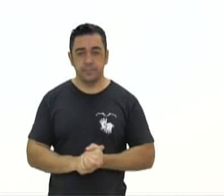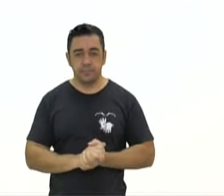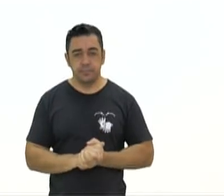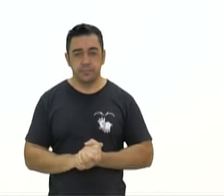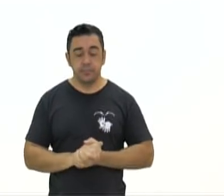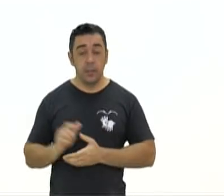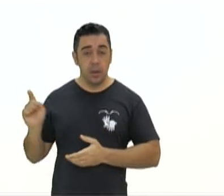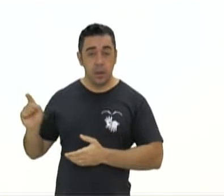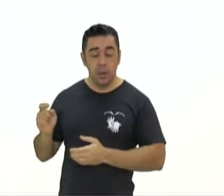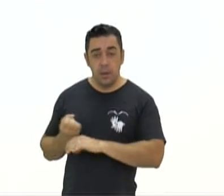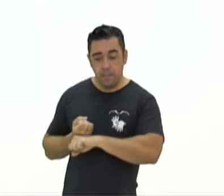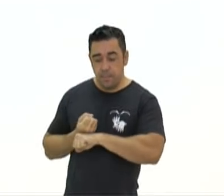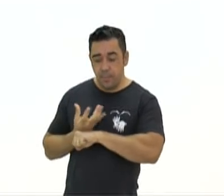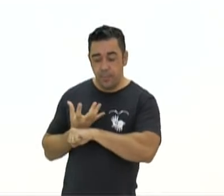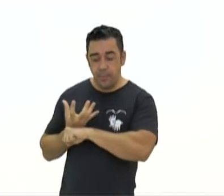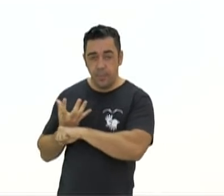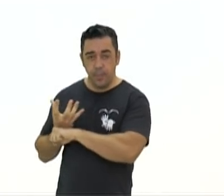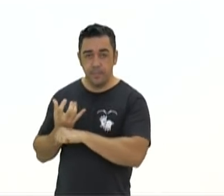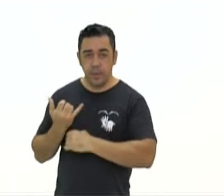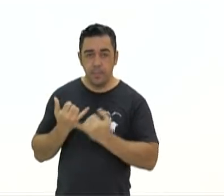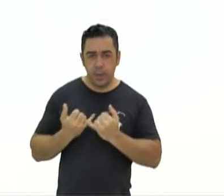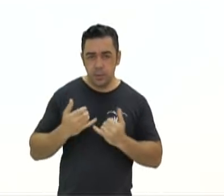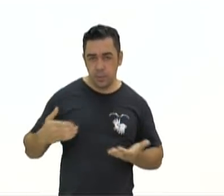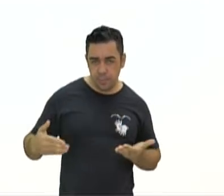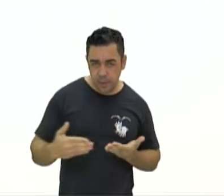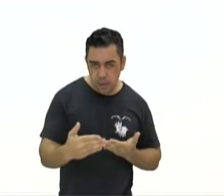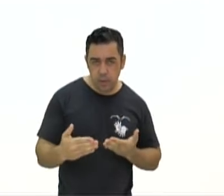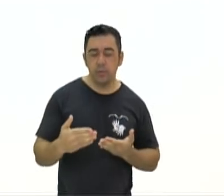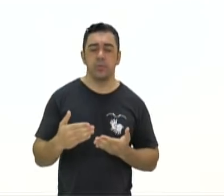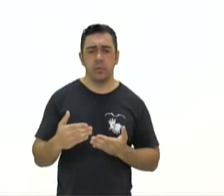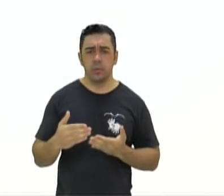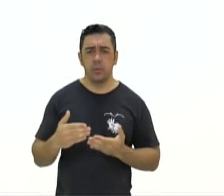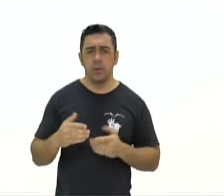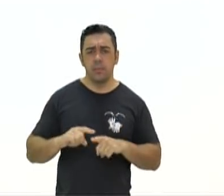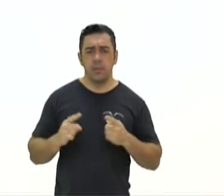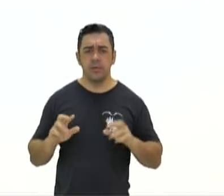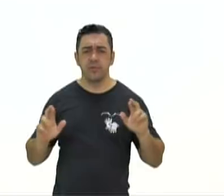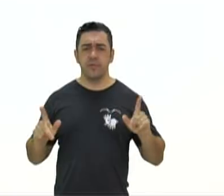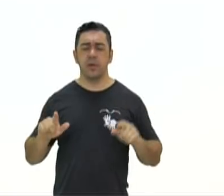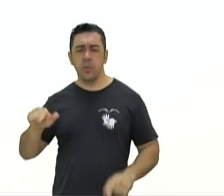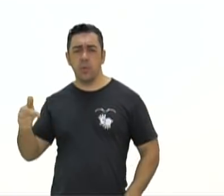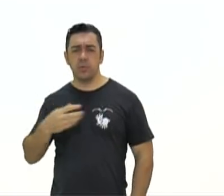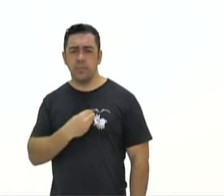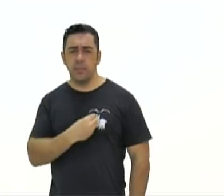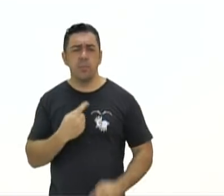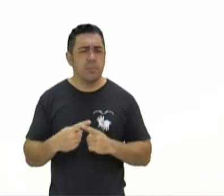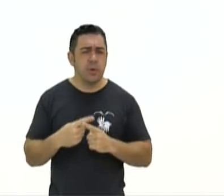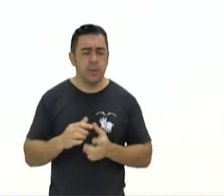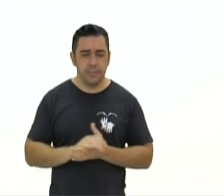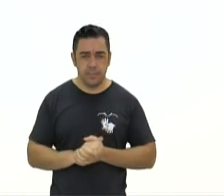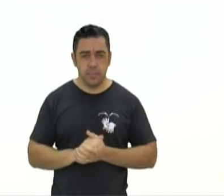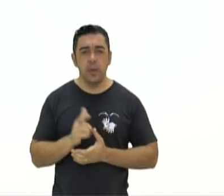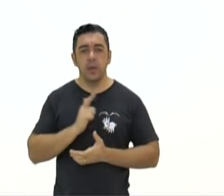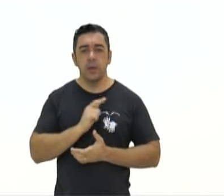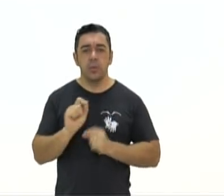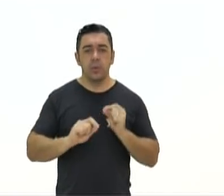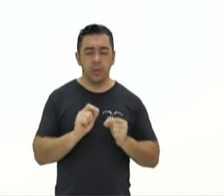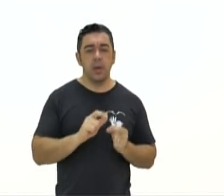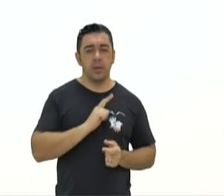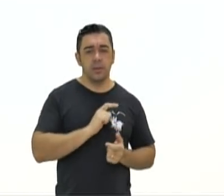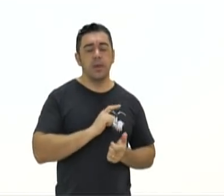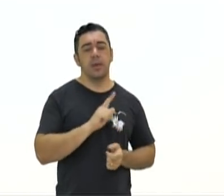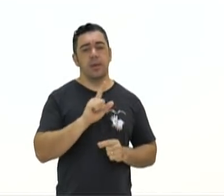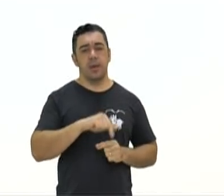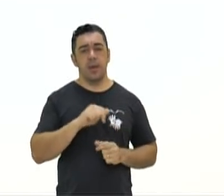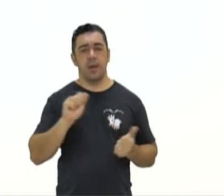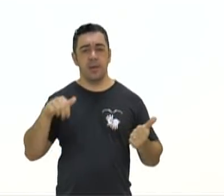A baleia assemelha-se mais aos peixes do que aos demais mamíferos. Em virtude de quê? Letra A, analogia de órgãos. Letra